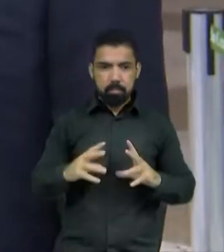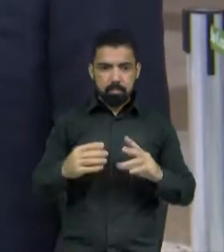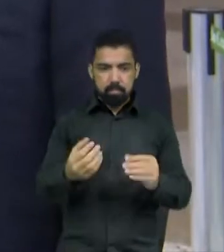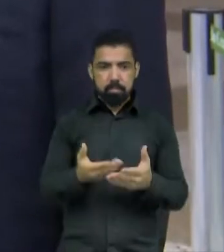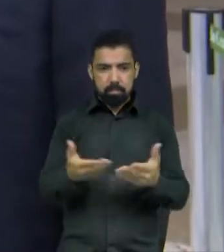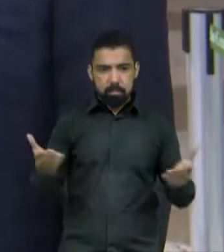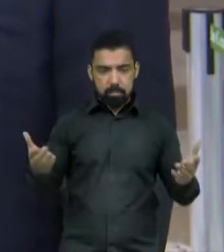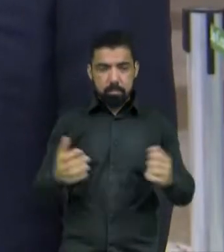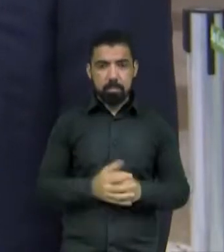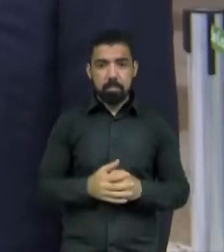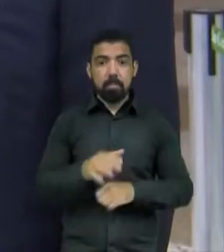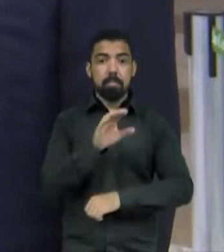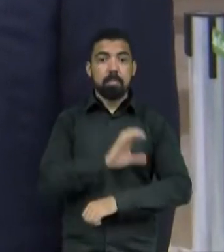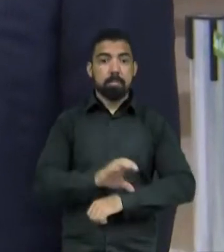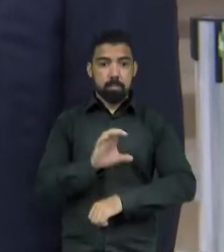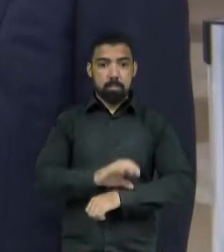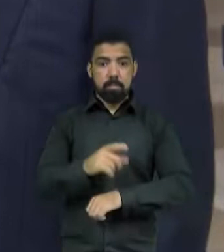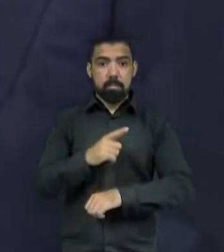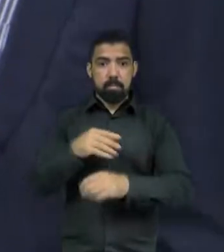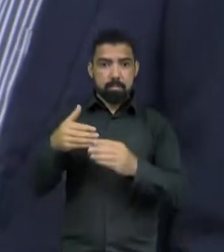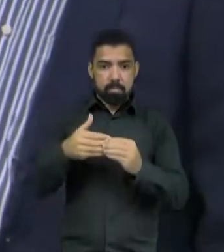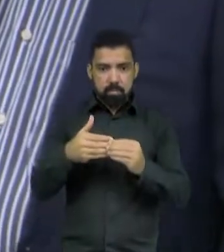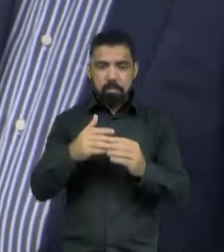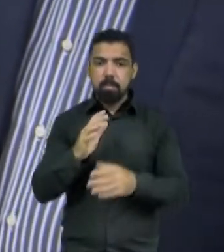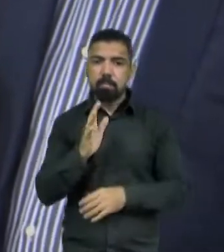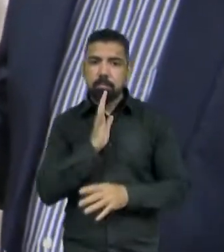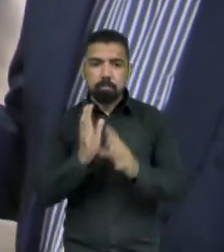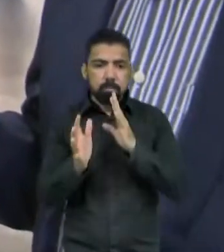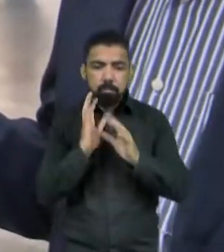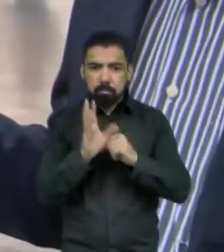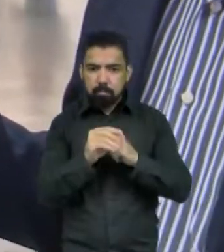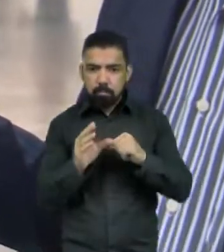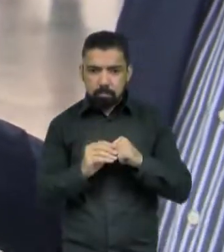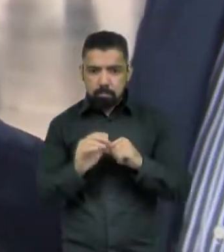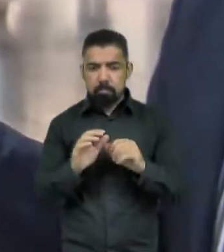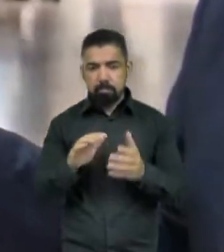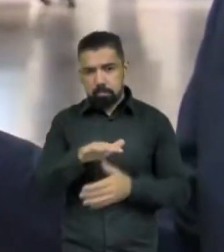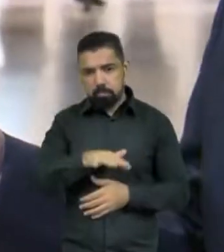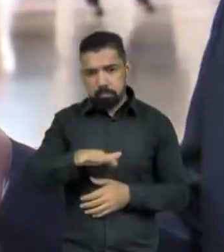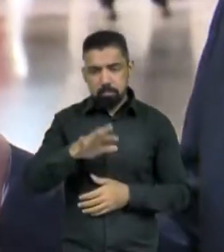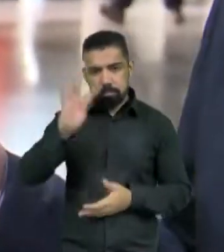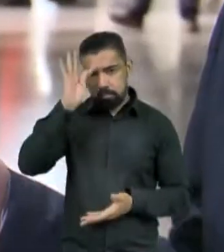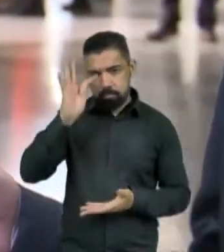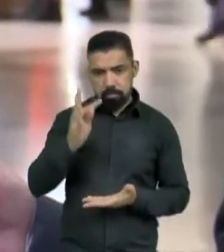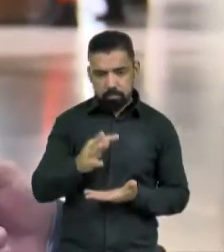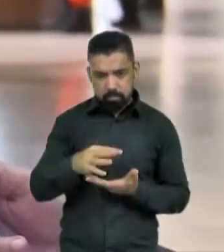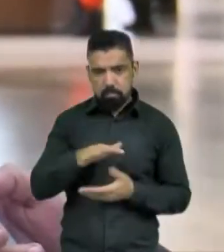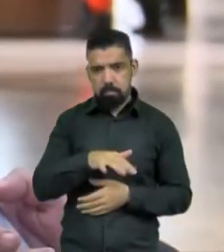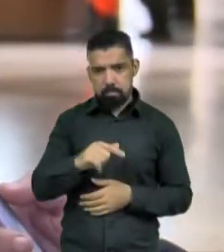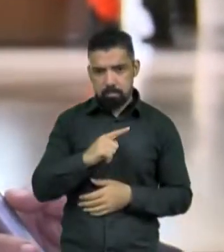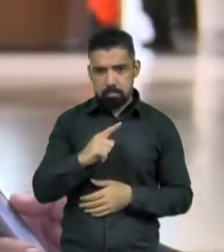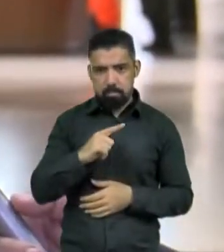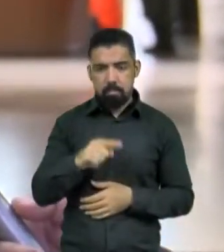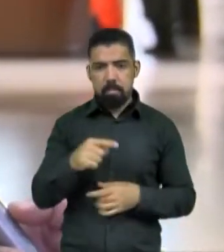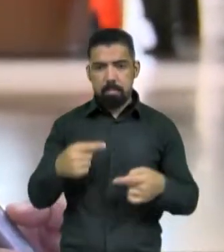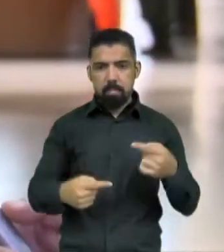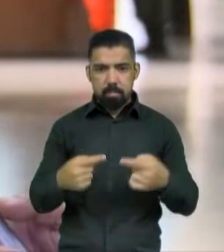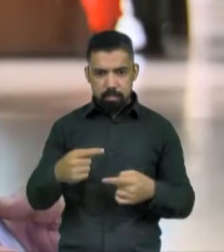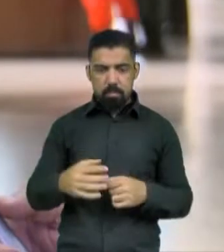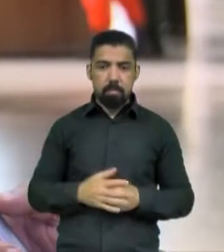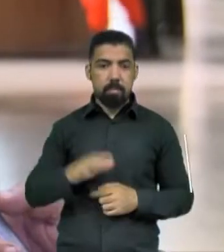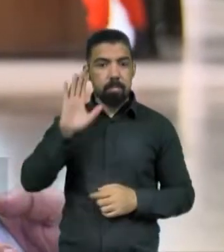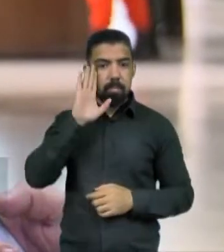curso ele traz conhecimentos tanto no sentido teórico, os clássicos da política,